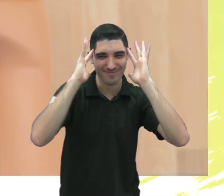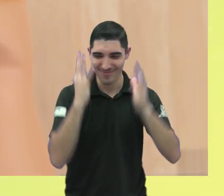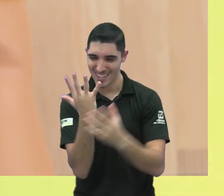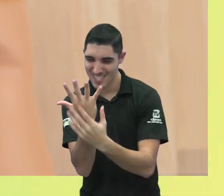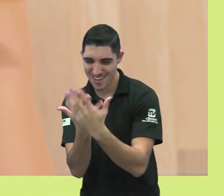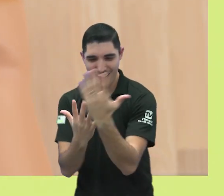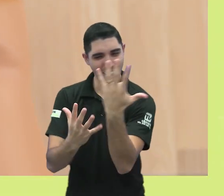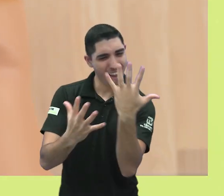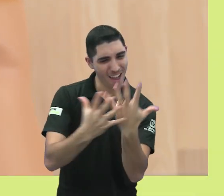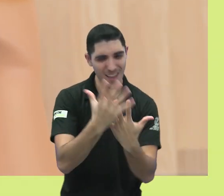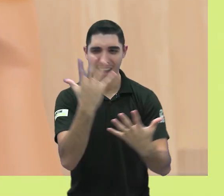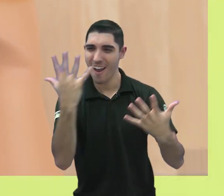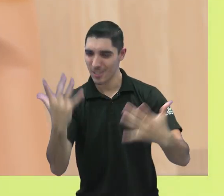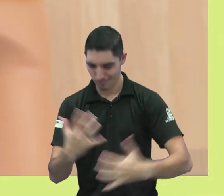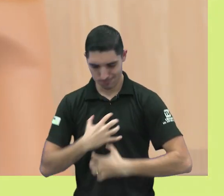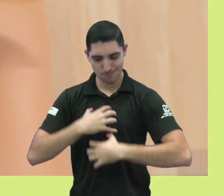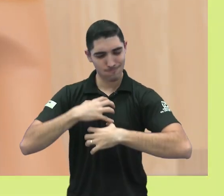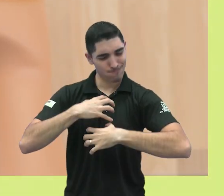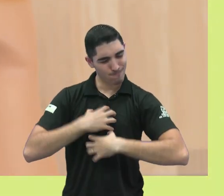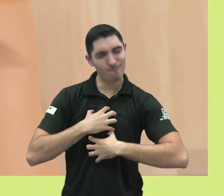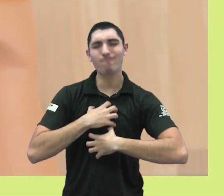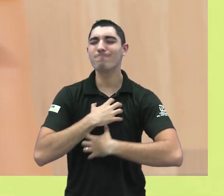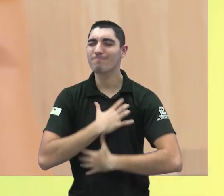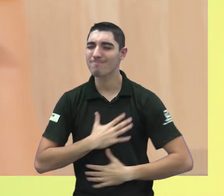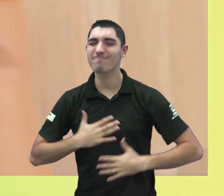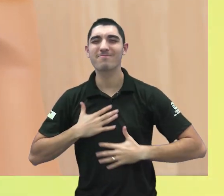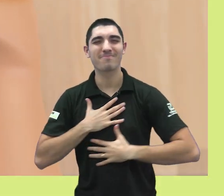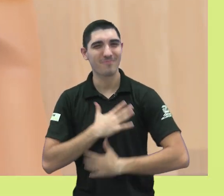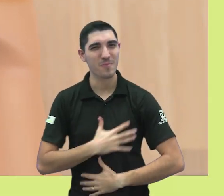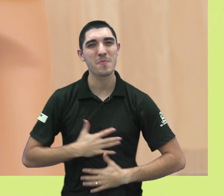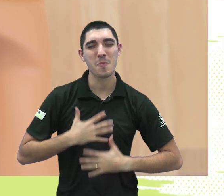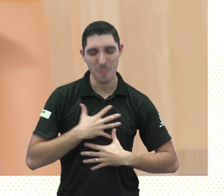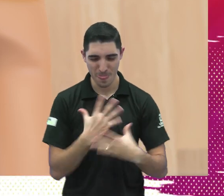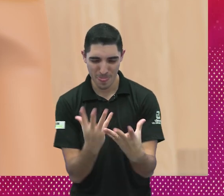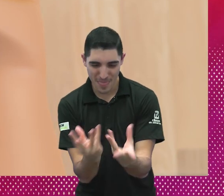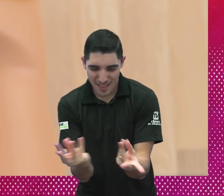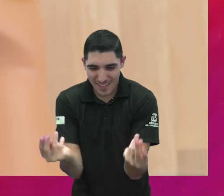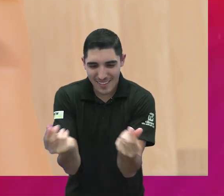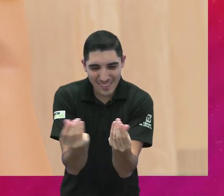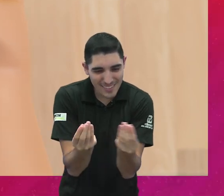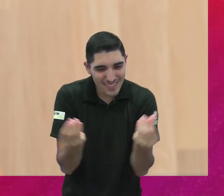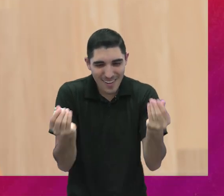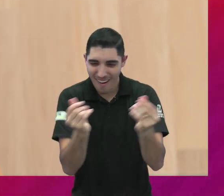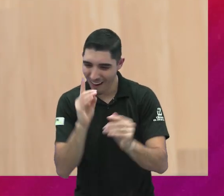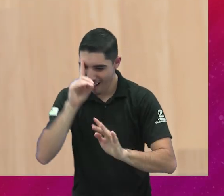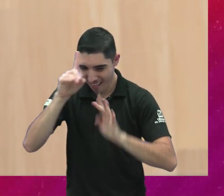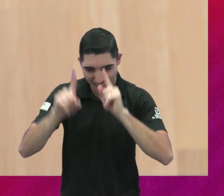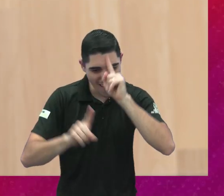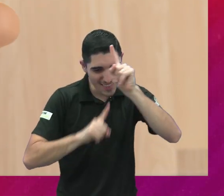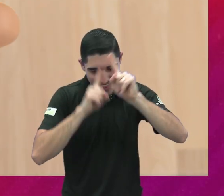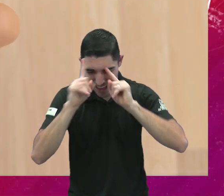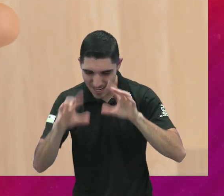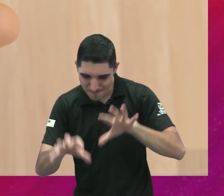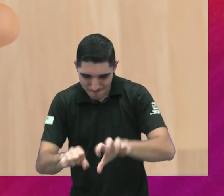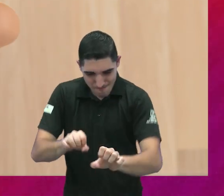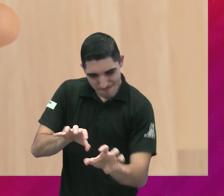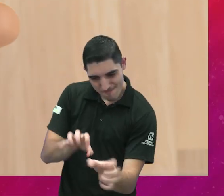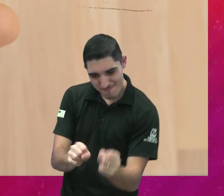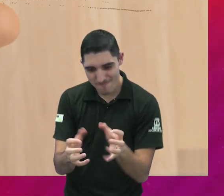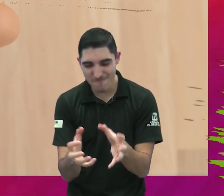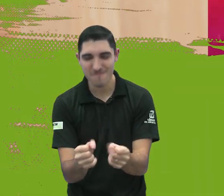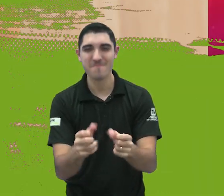Mãos cheias de sentimentos, ágeis e sensíveis, mãos de